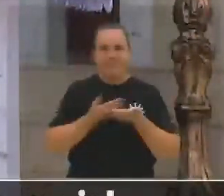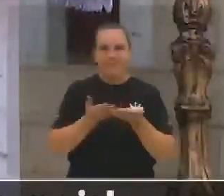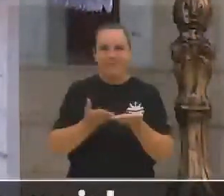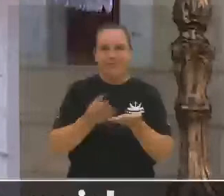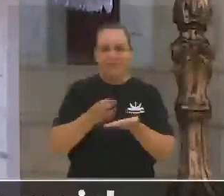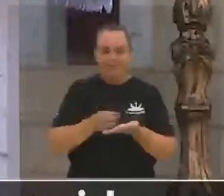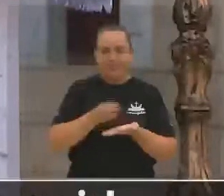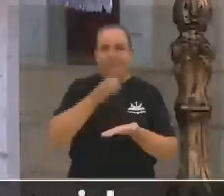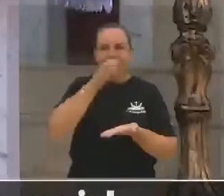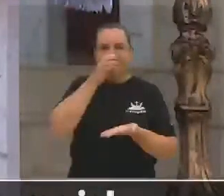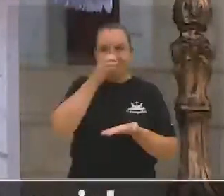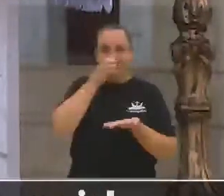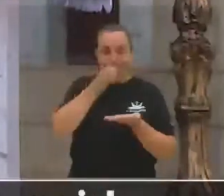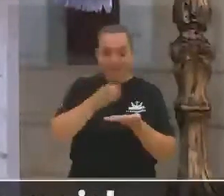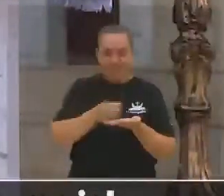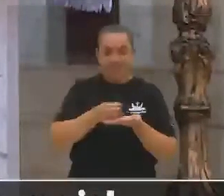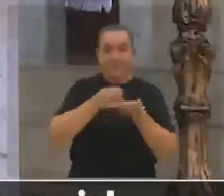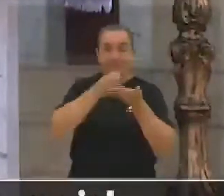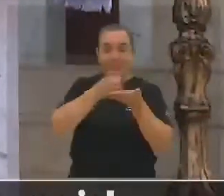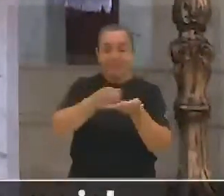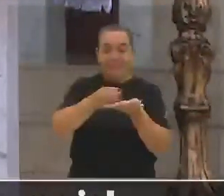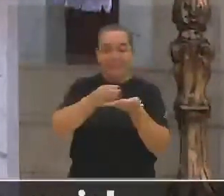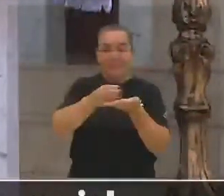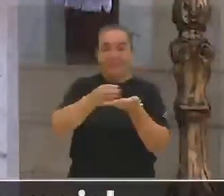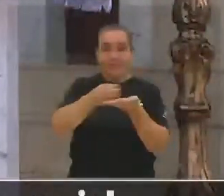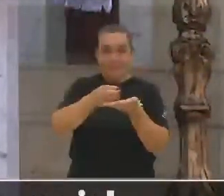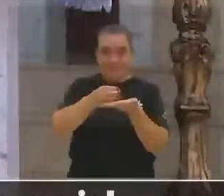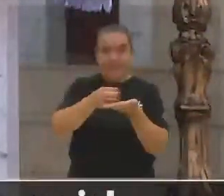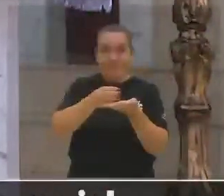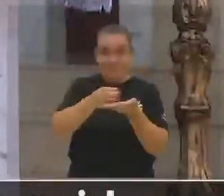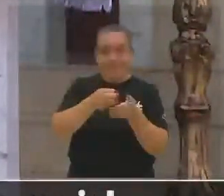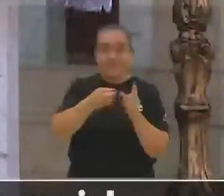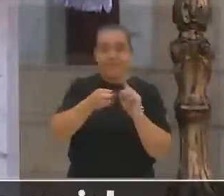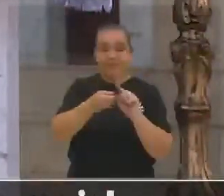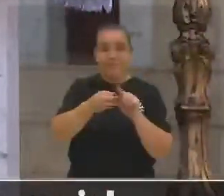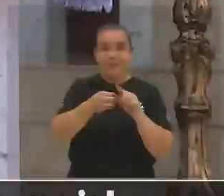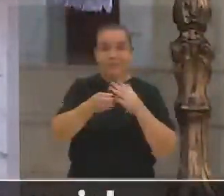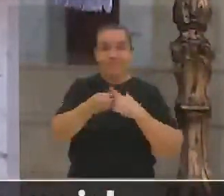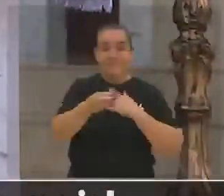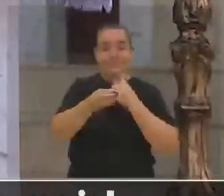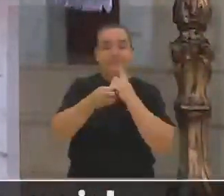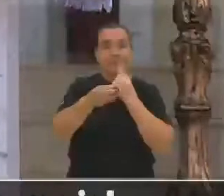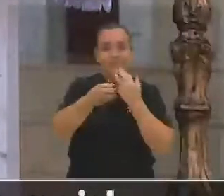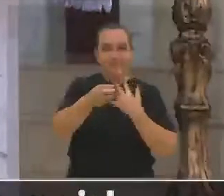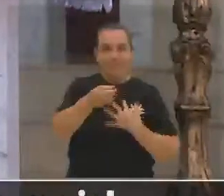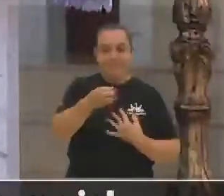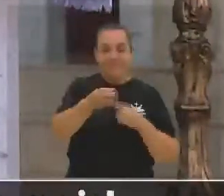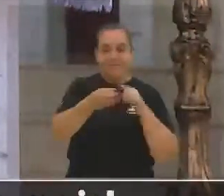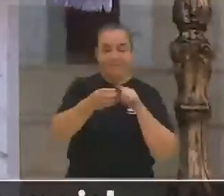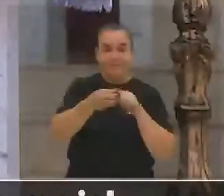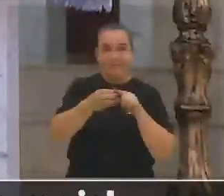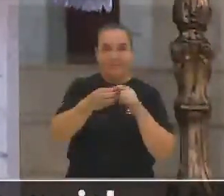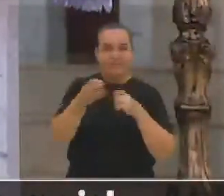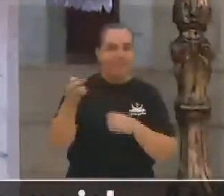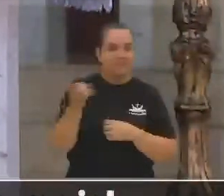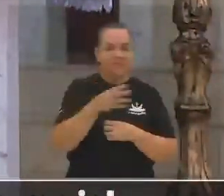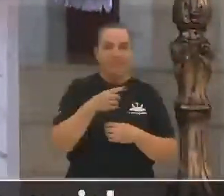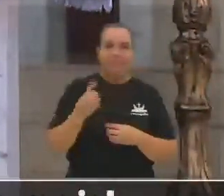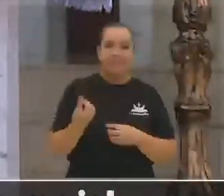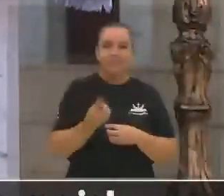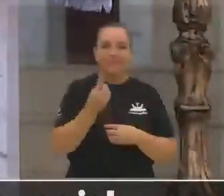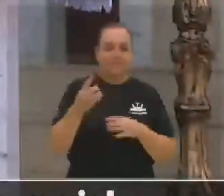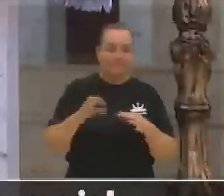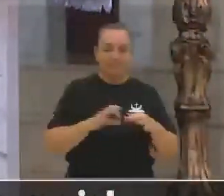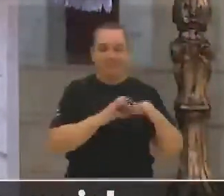tomai todos e bebei, este é o cálice do meu sangue, o sangue da nova